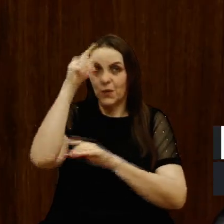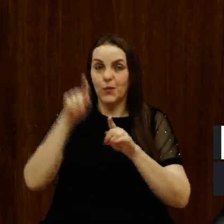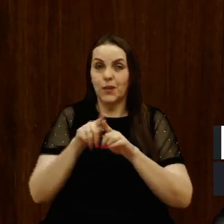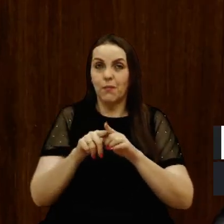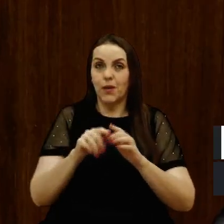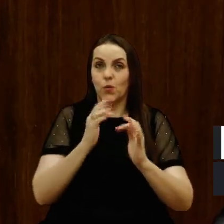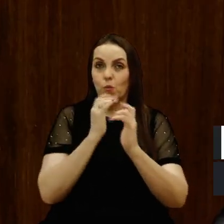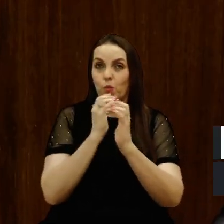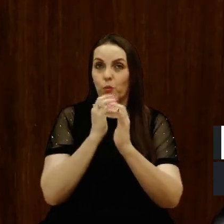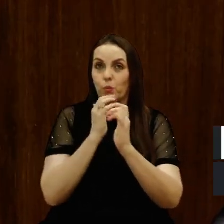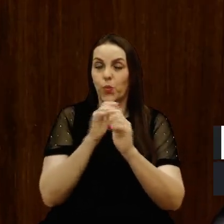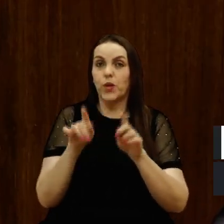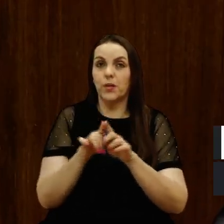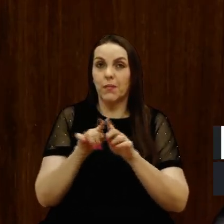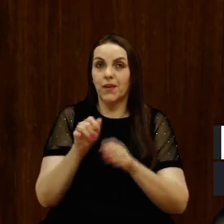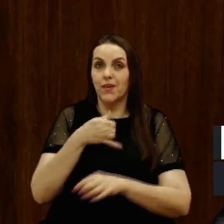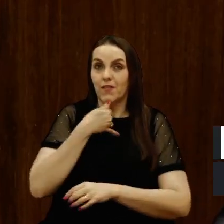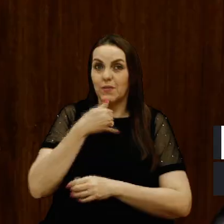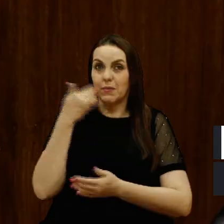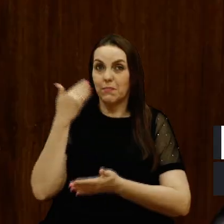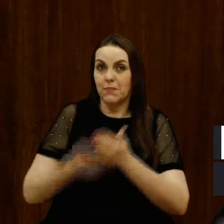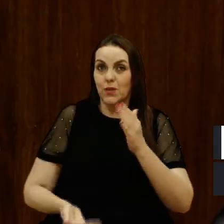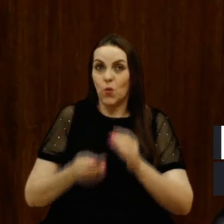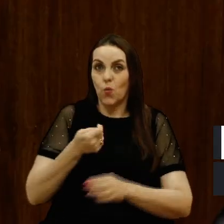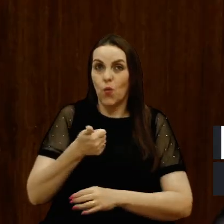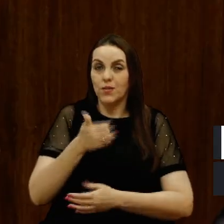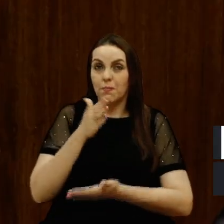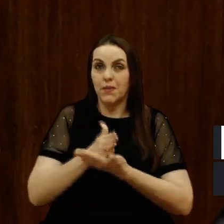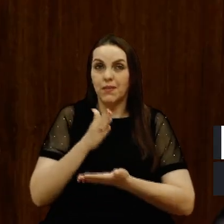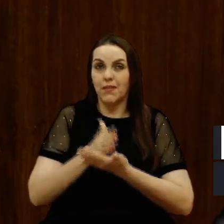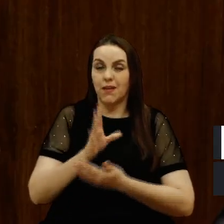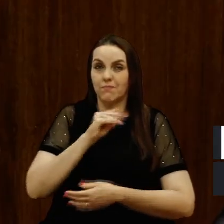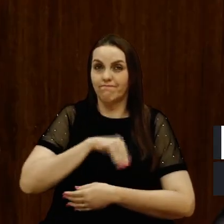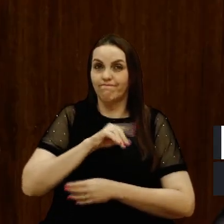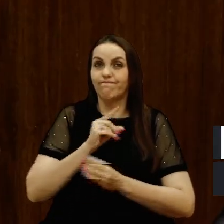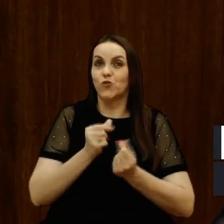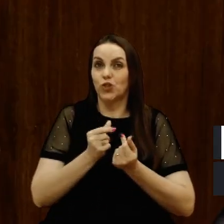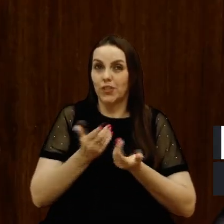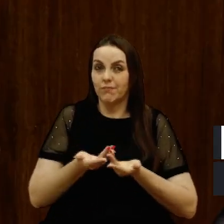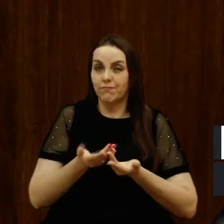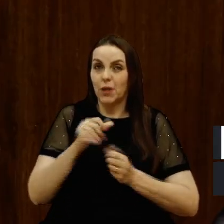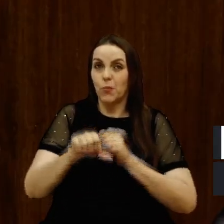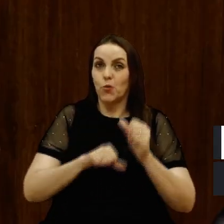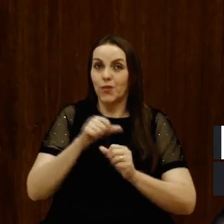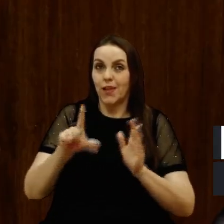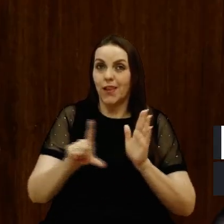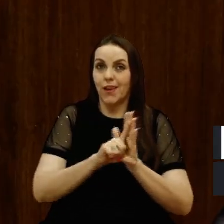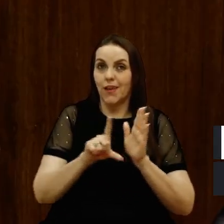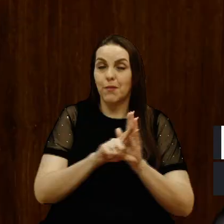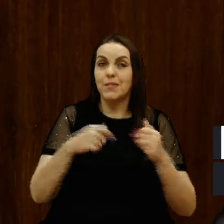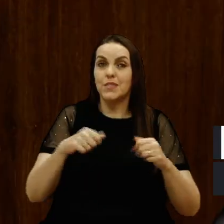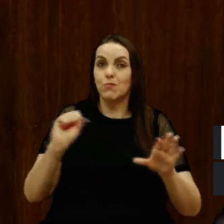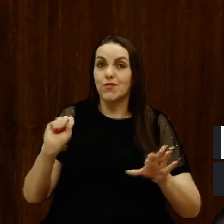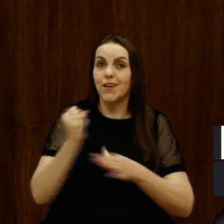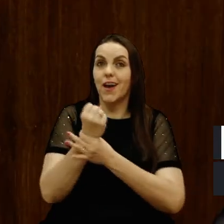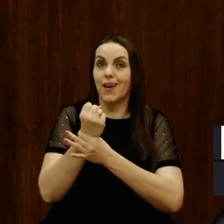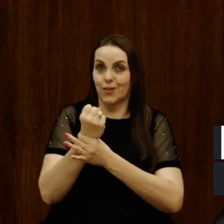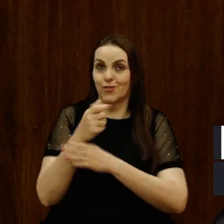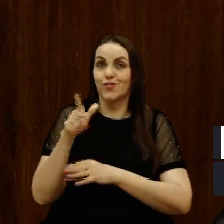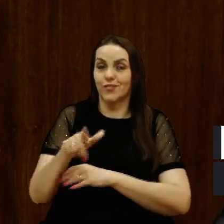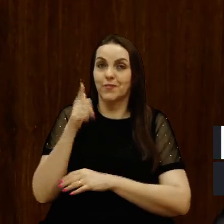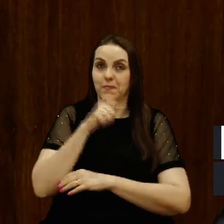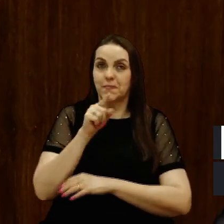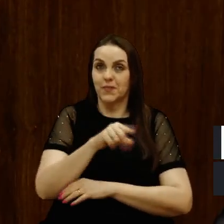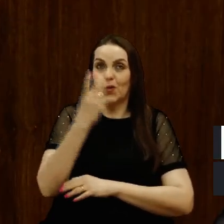de Sopros, que infelizmente perdeu quase metade da sua receita, Zé D'Ambrosio. Mais do que mudar a lei, nós temos que ter garantias que esses instrumentos